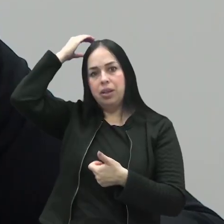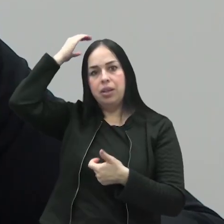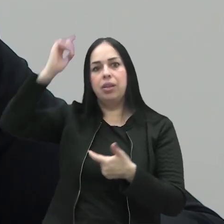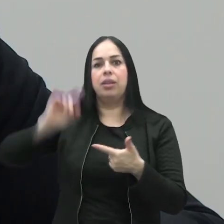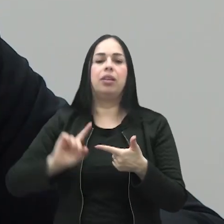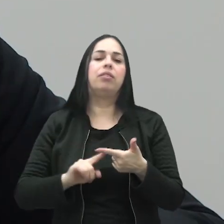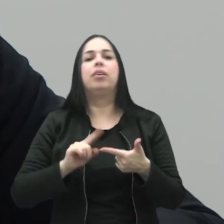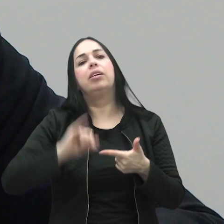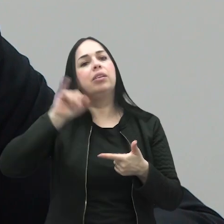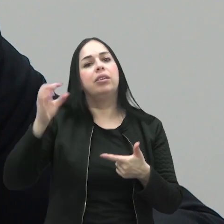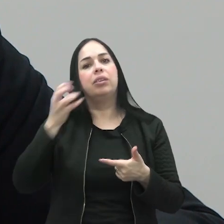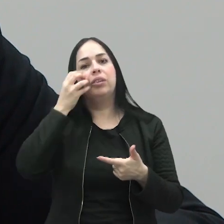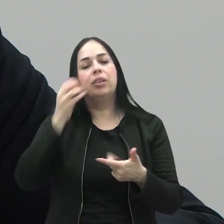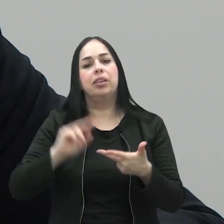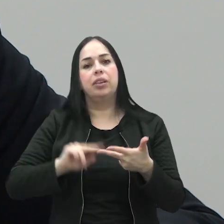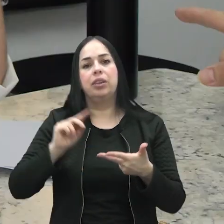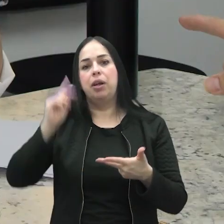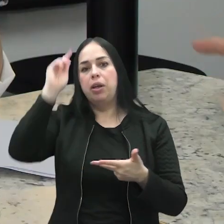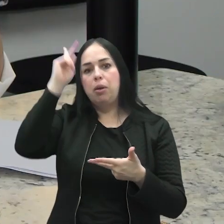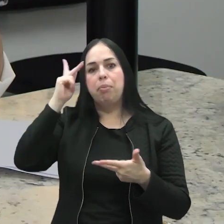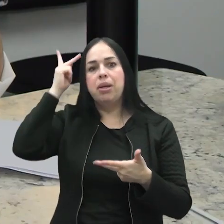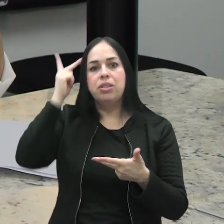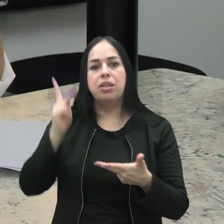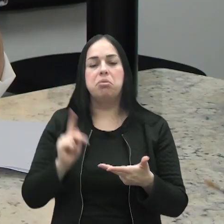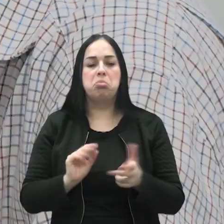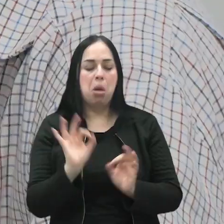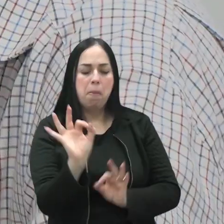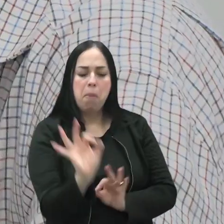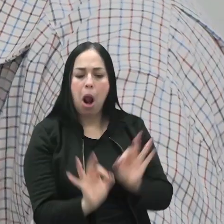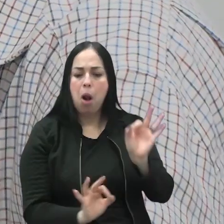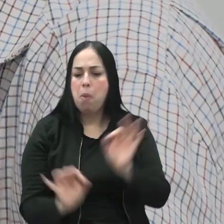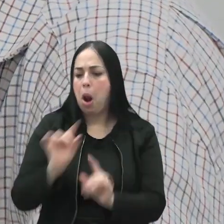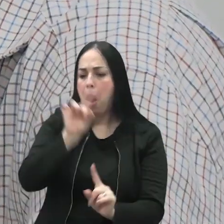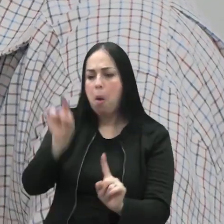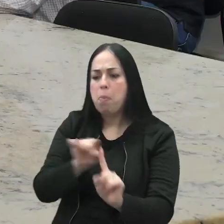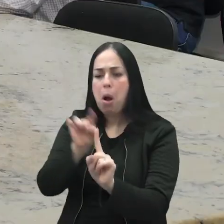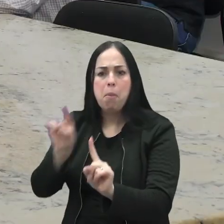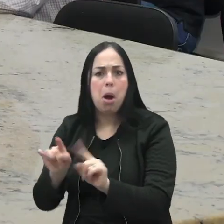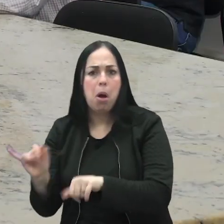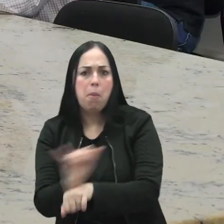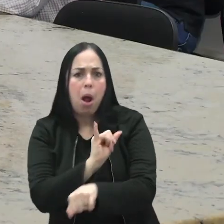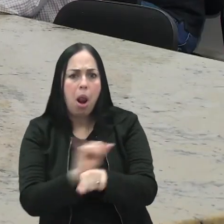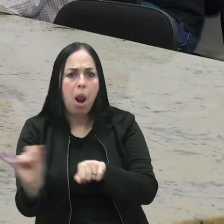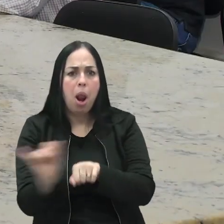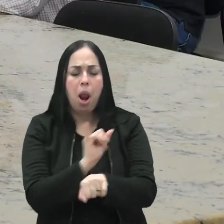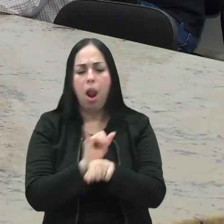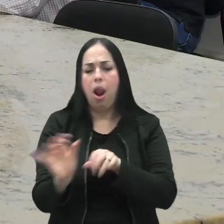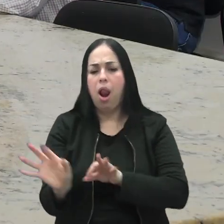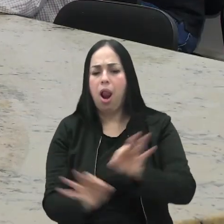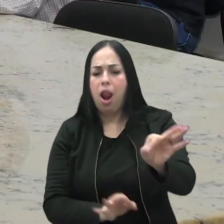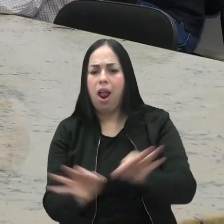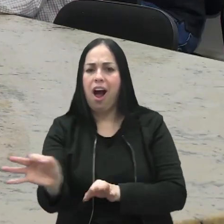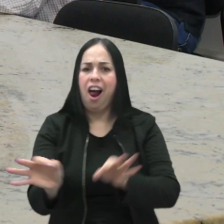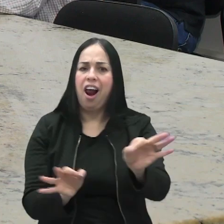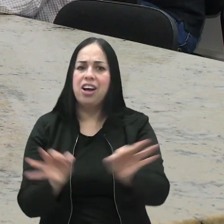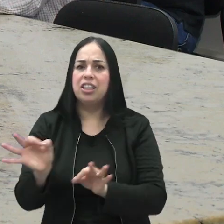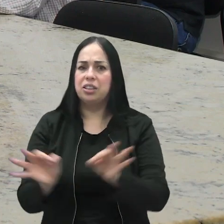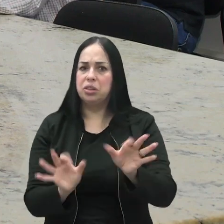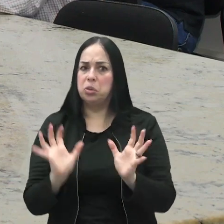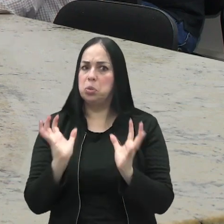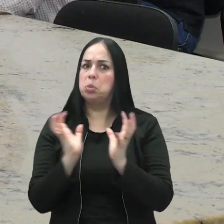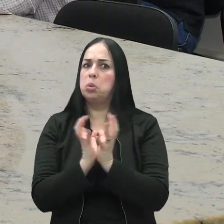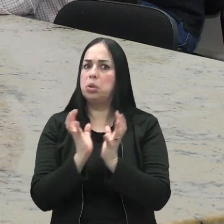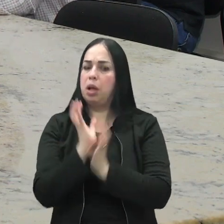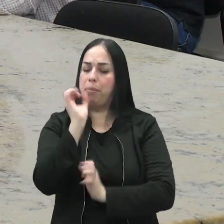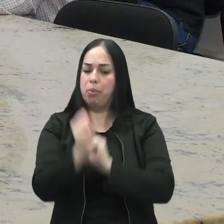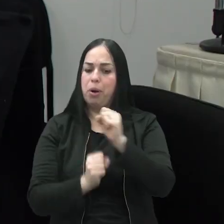os vereadores Cláudio Apolinário, Juliana Fraga e Fernando Petit traçaram objetivos e discutiram o